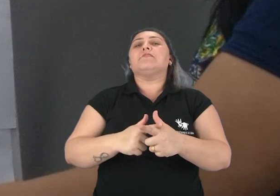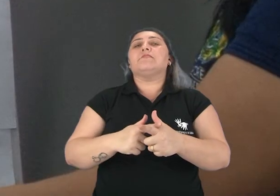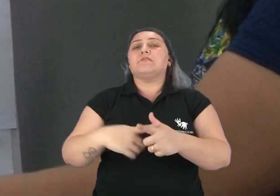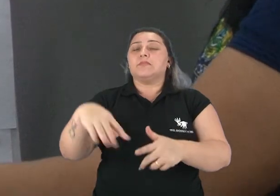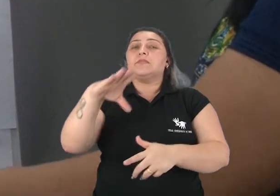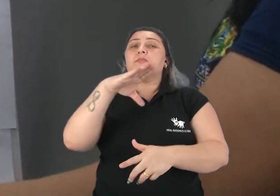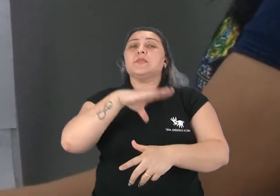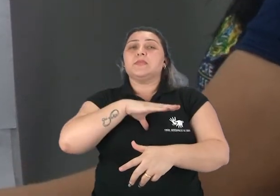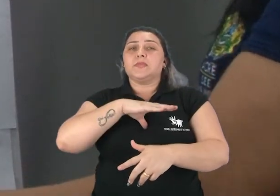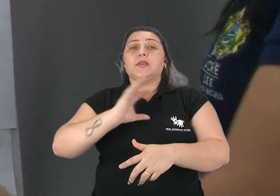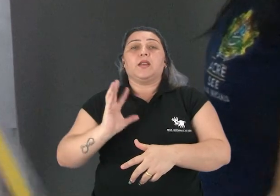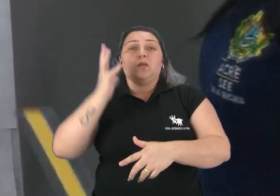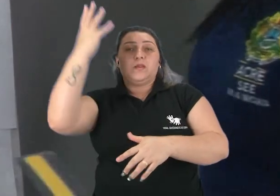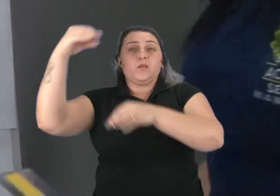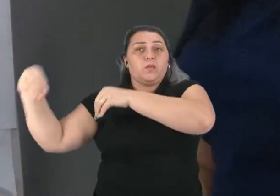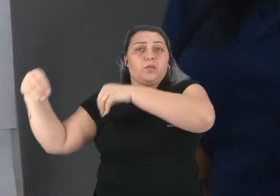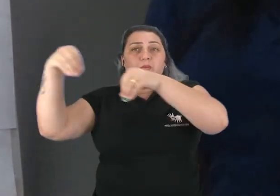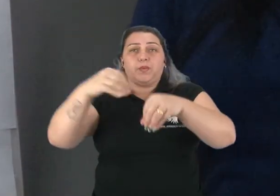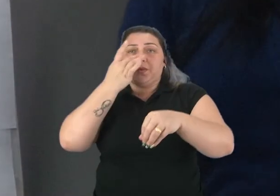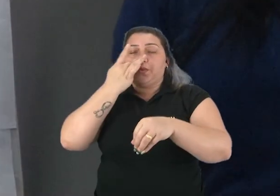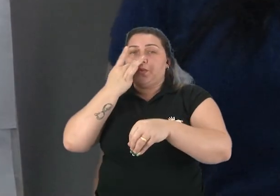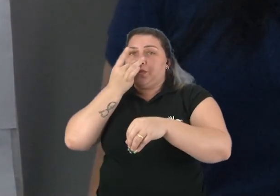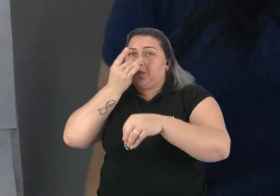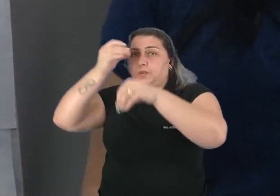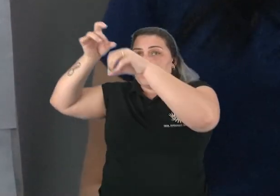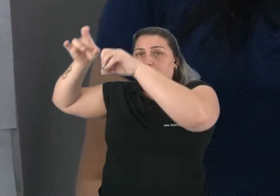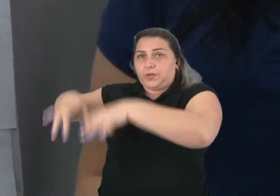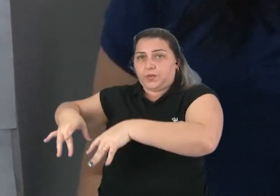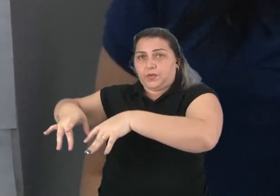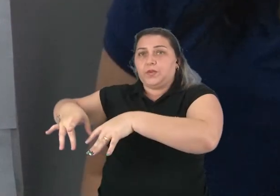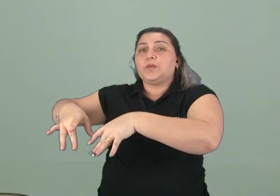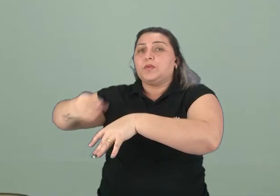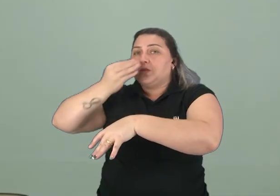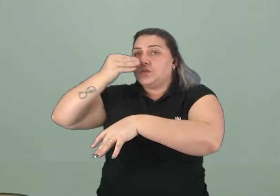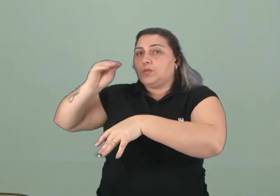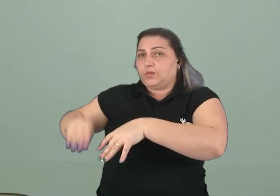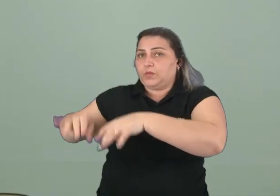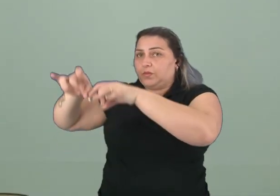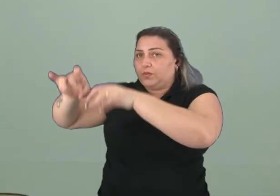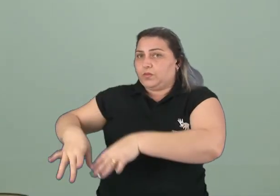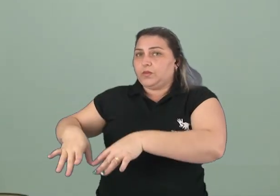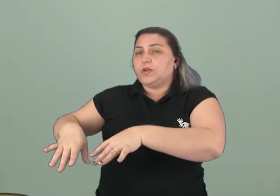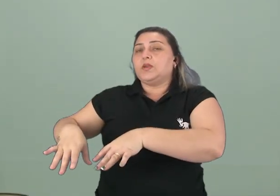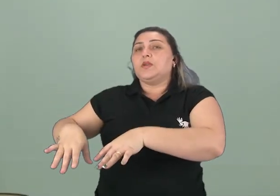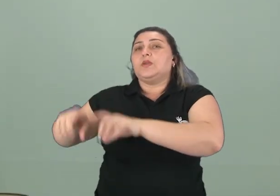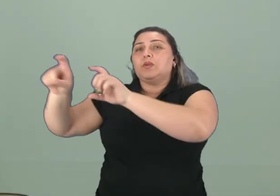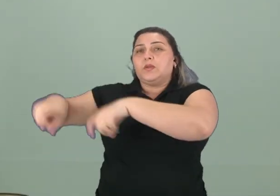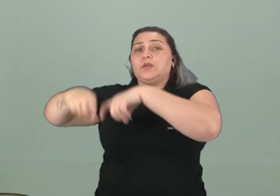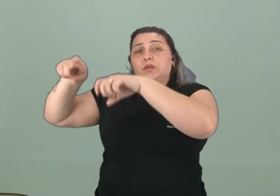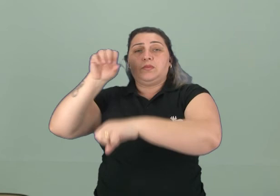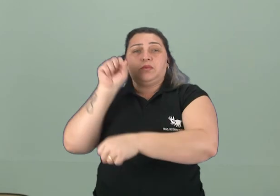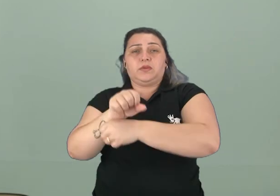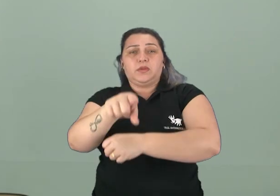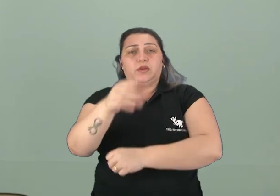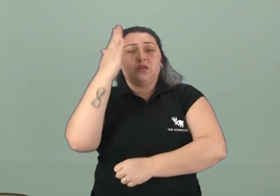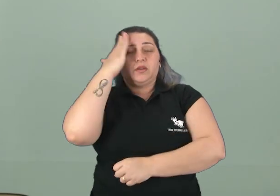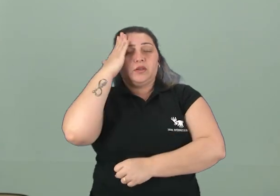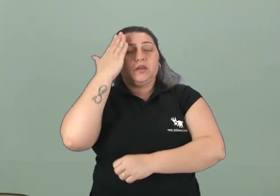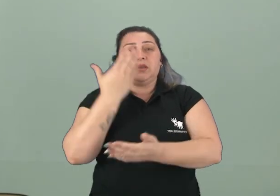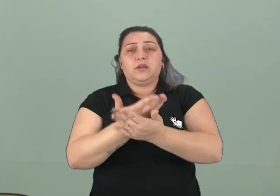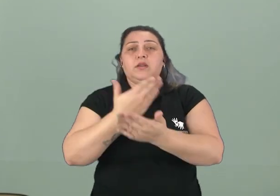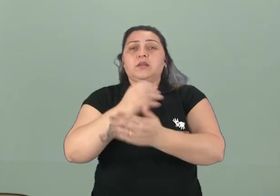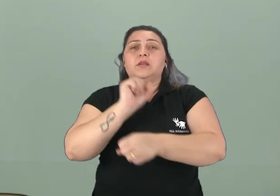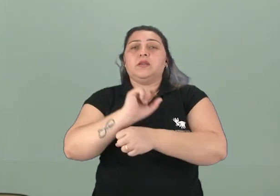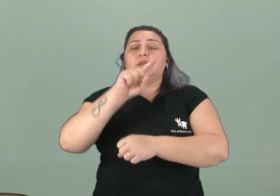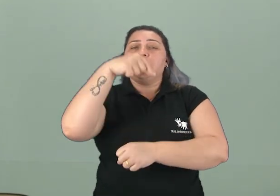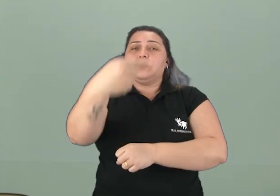urbanos decorrentes, ó, desse crescimento desordenado, né, das cidades. Espero que você tenha compreendido a nossa aula, te